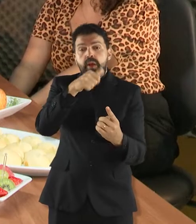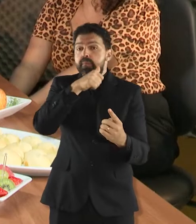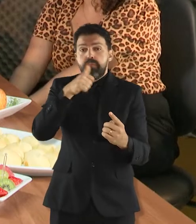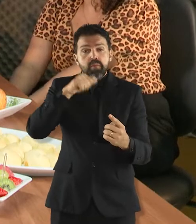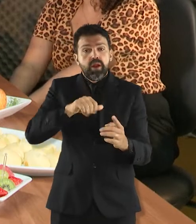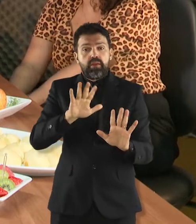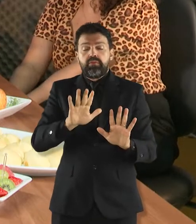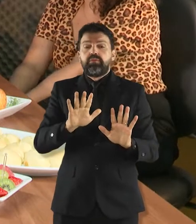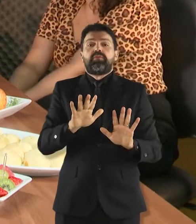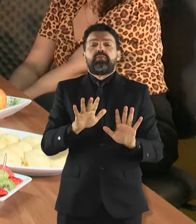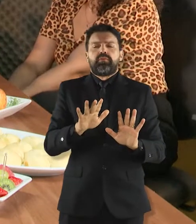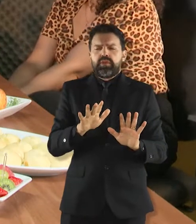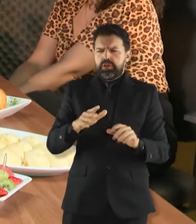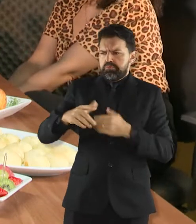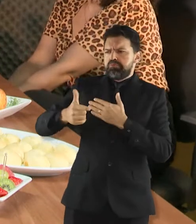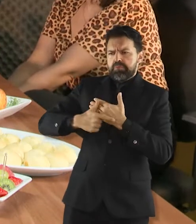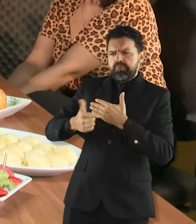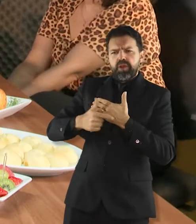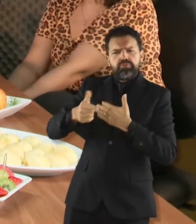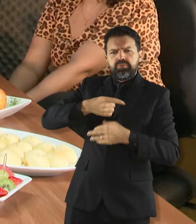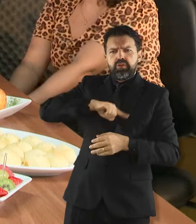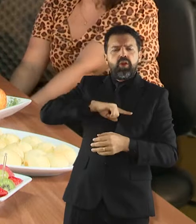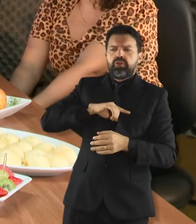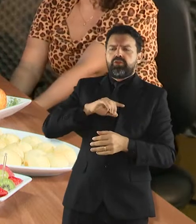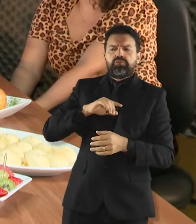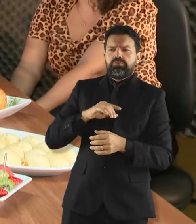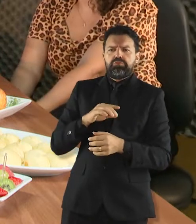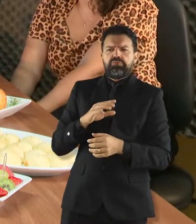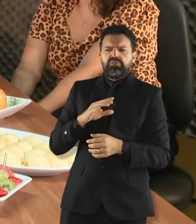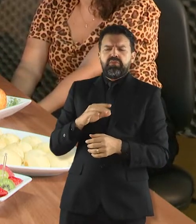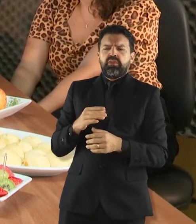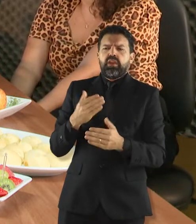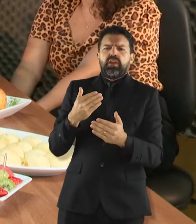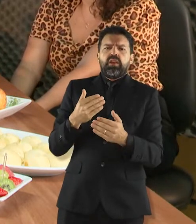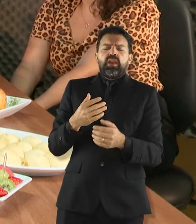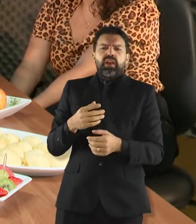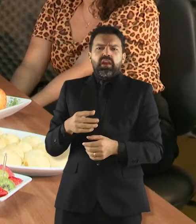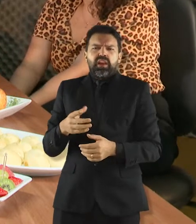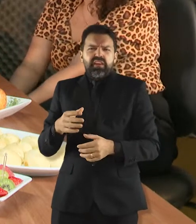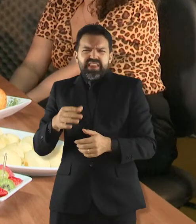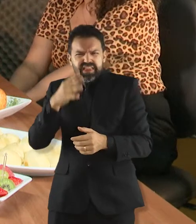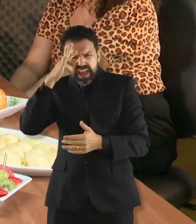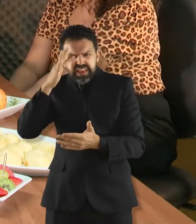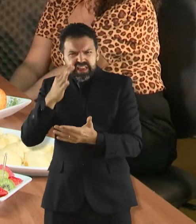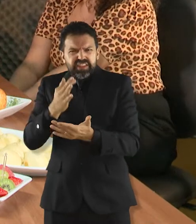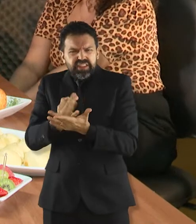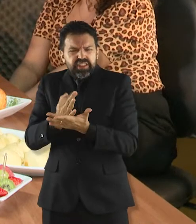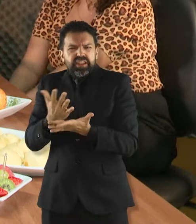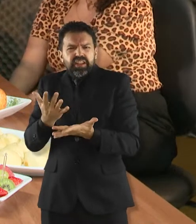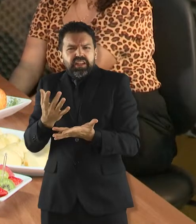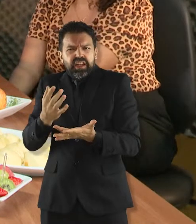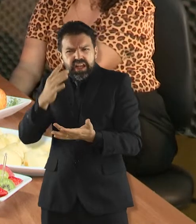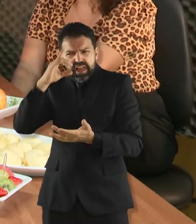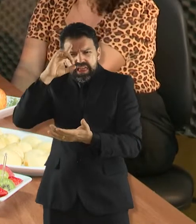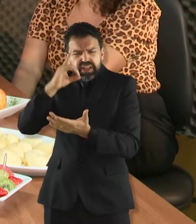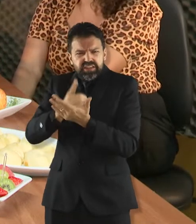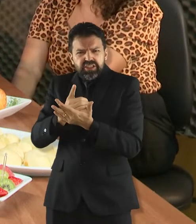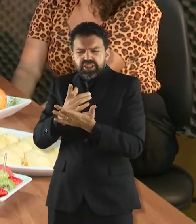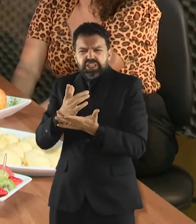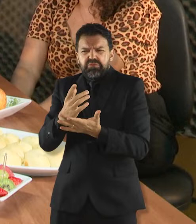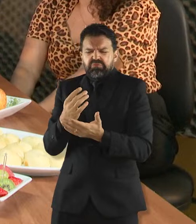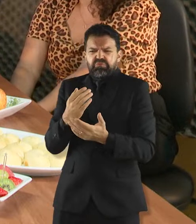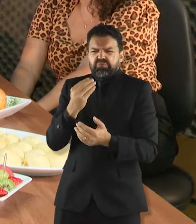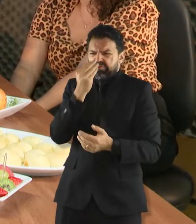nosso papel, né? A gente não está trabalhando para julgar ninguém, a gente está ali para fazer o nosso papel, né? E tentar fazer com que